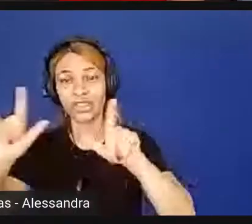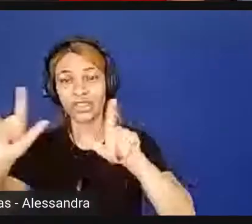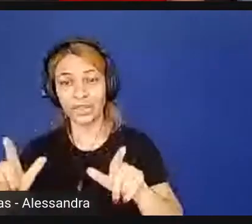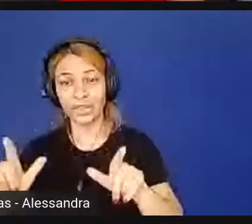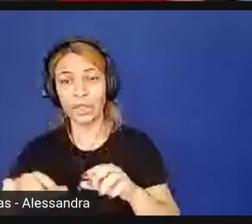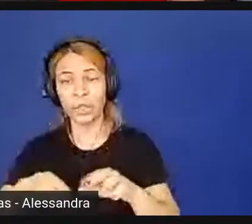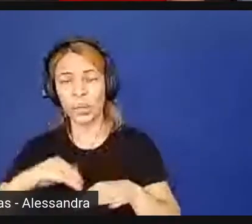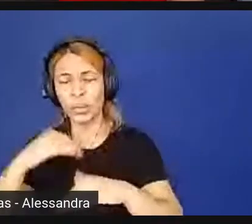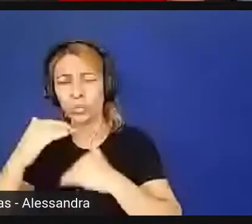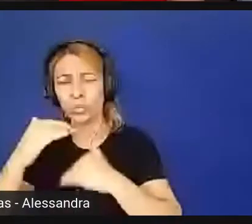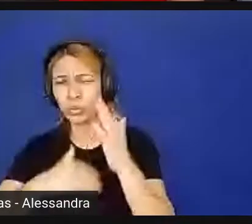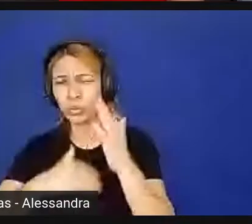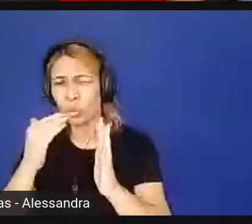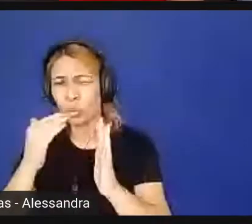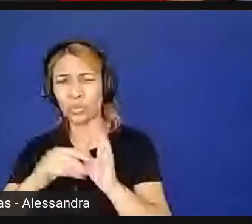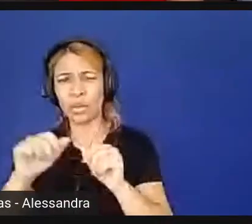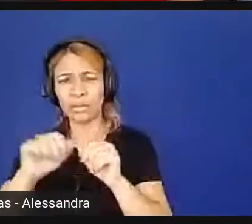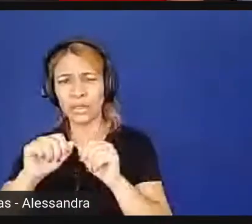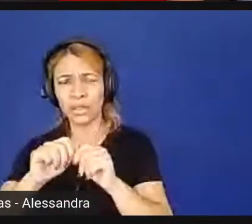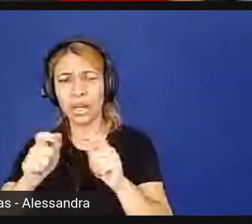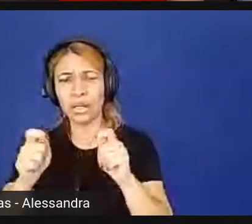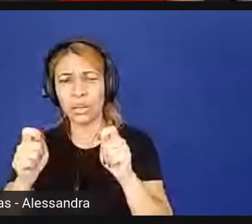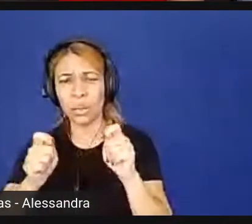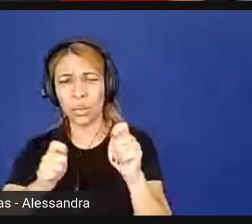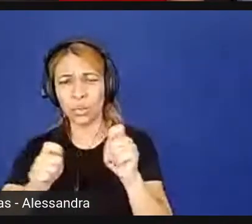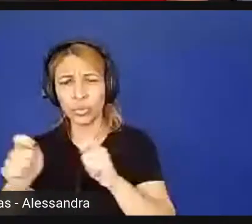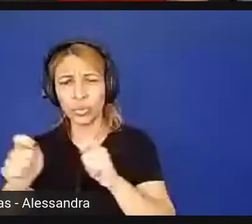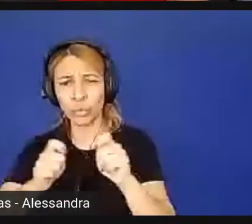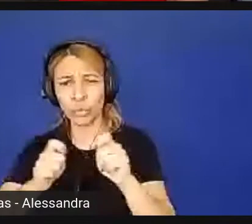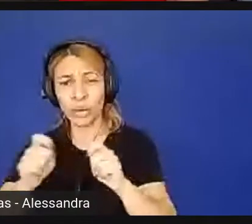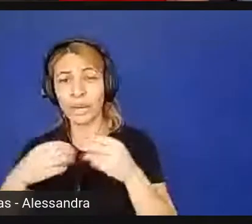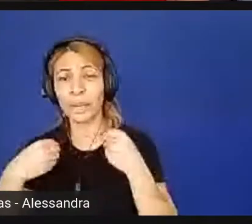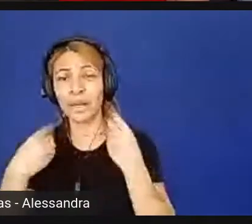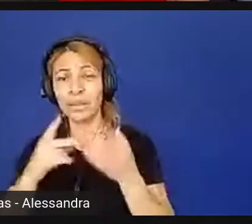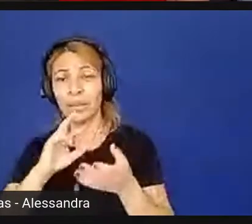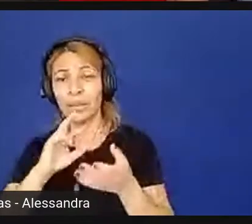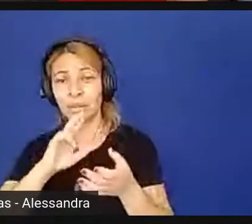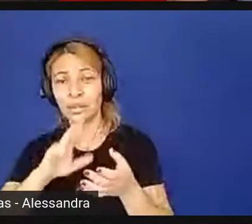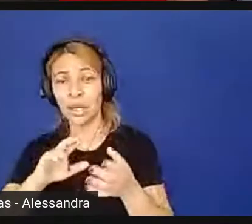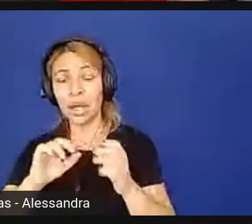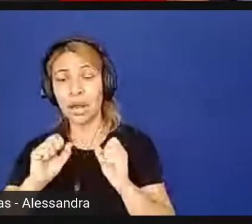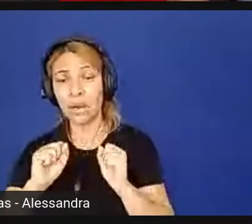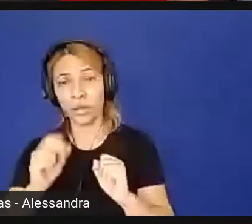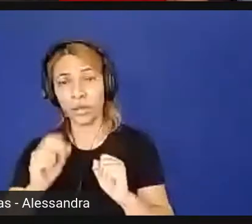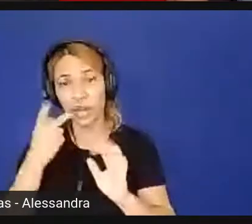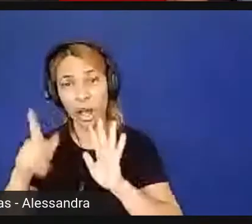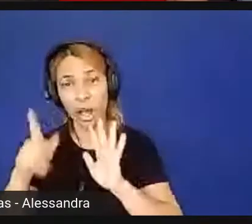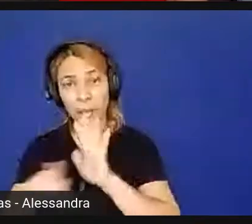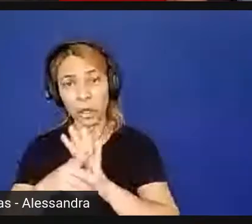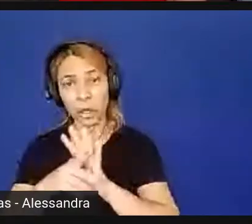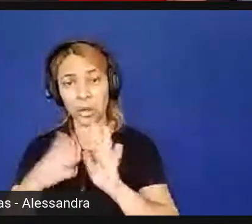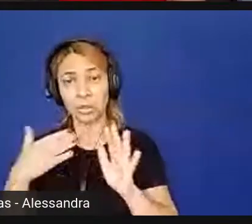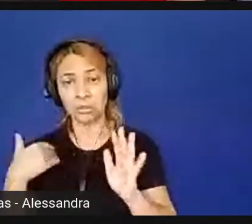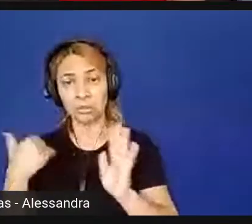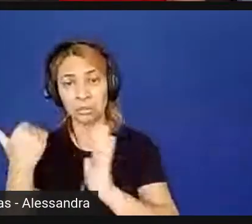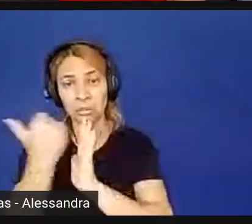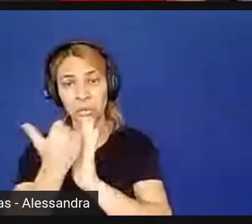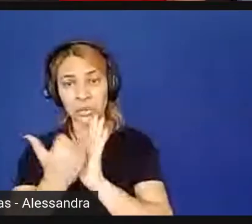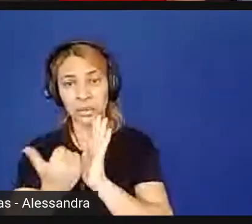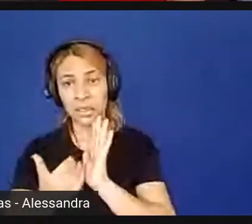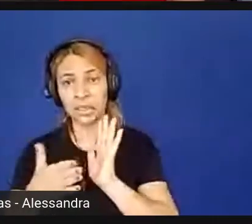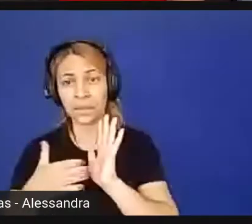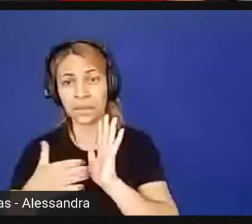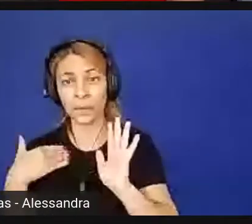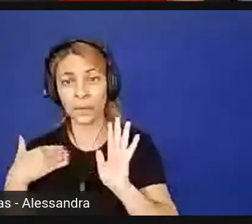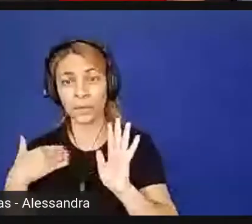fizer de controle e análise de minhas condutas para entrega de resultado, eu posso falar que é um programa meu de compliance. Vou mudar. A minha família,